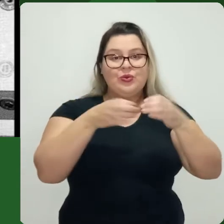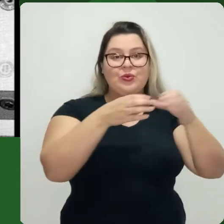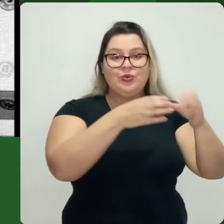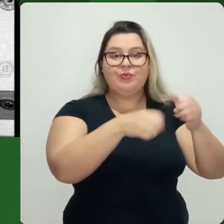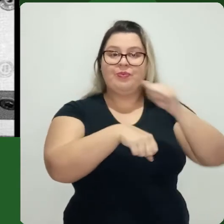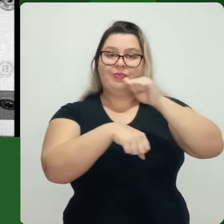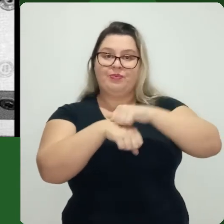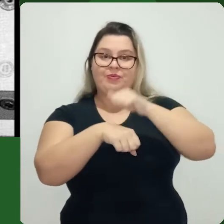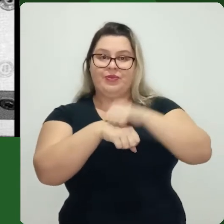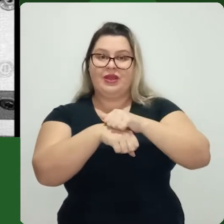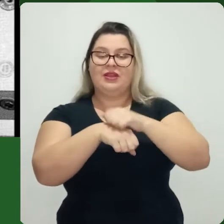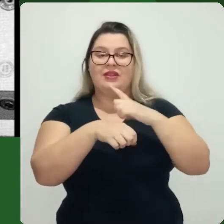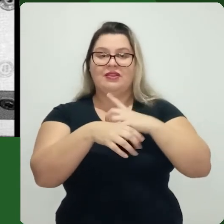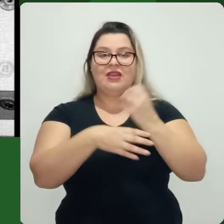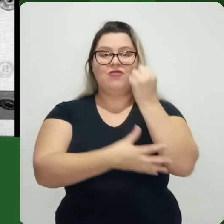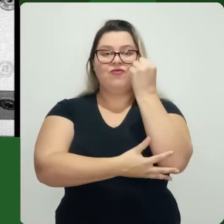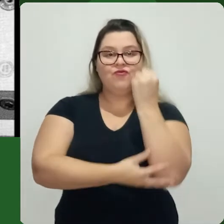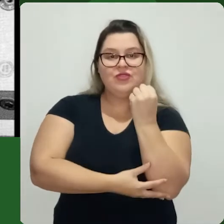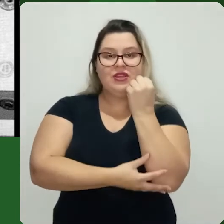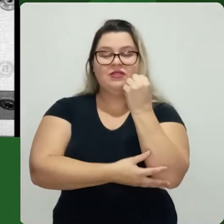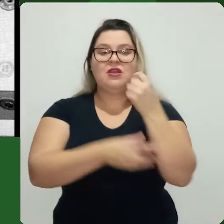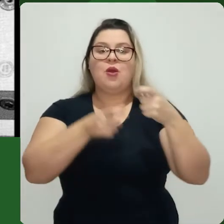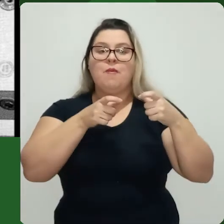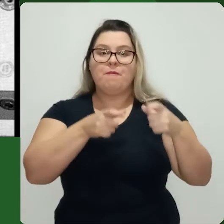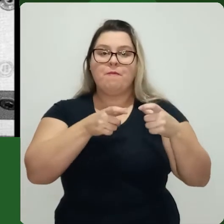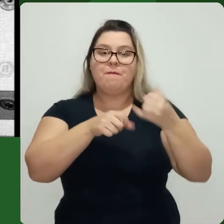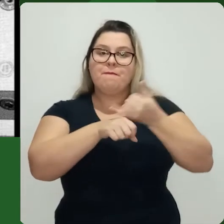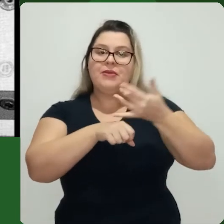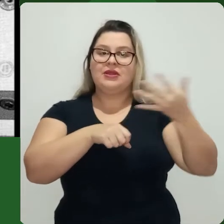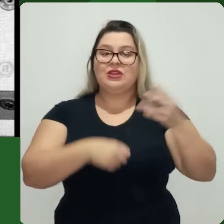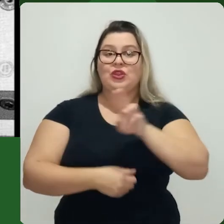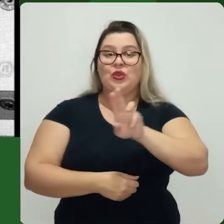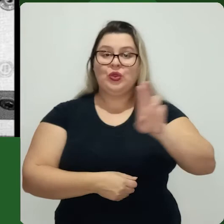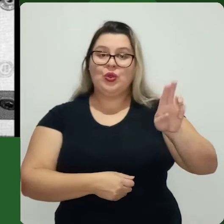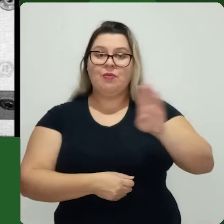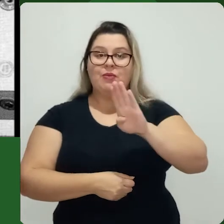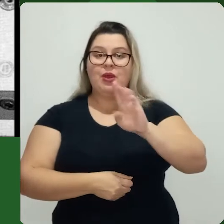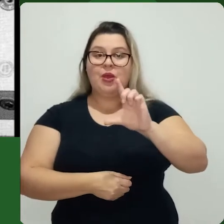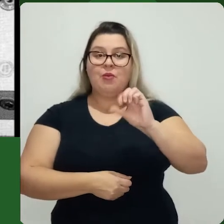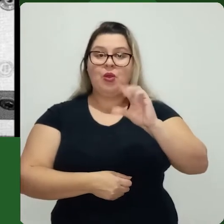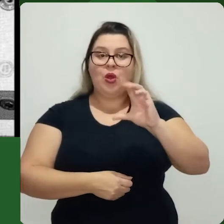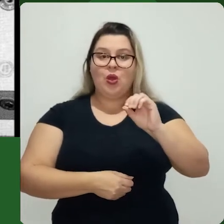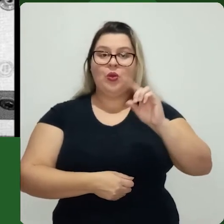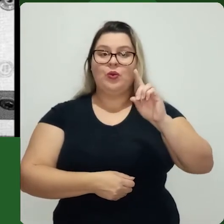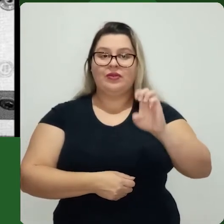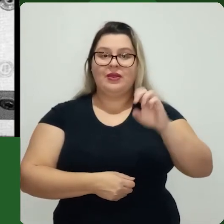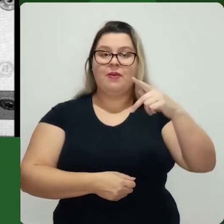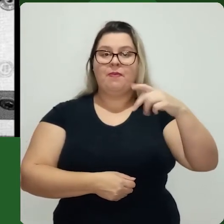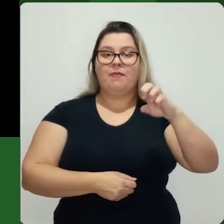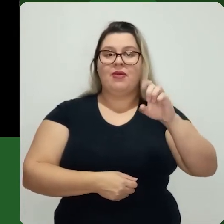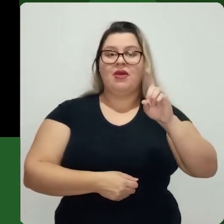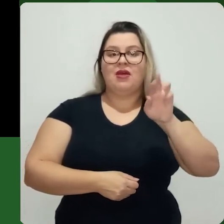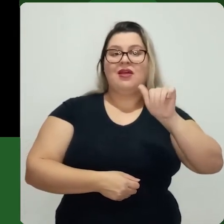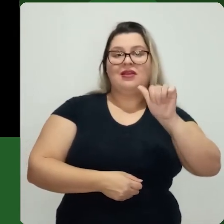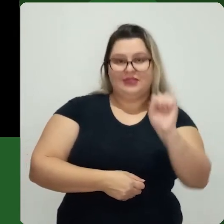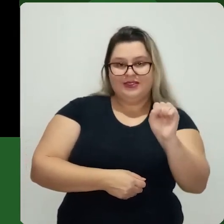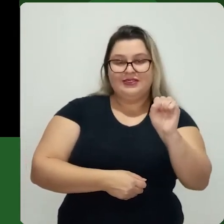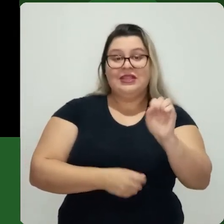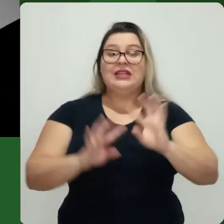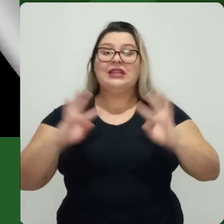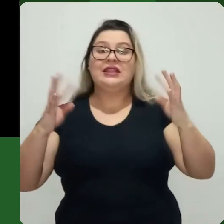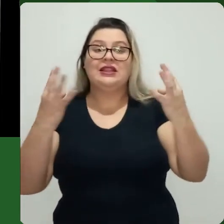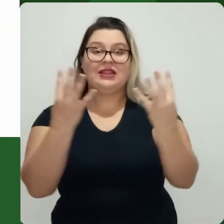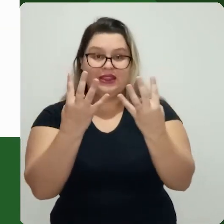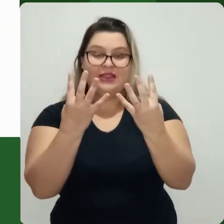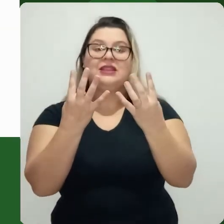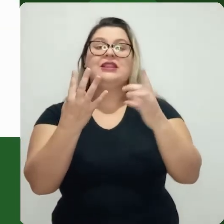um grupo de pedras, que são fixadas em um bloco de metal denominado bloco de pedras.